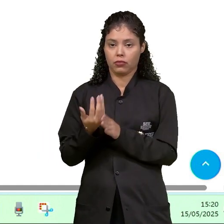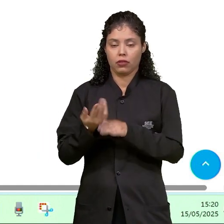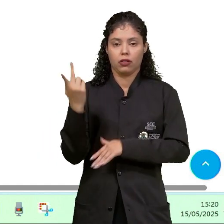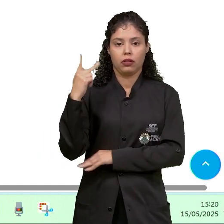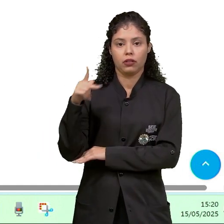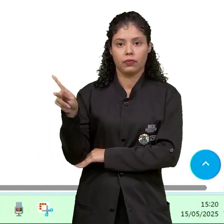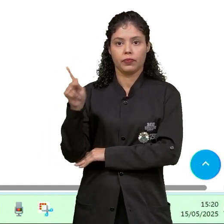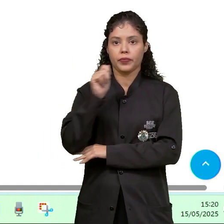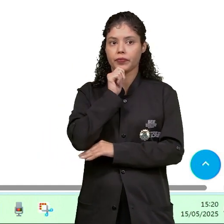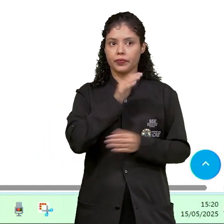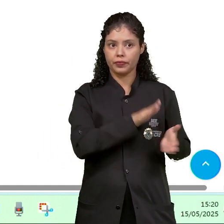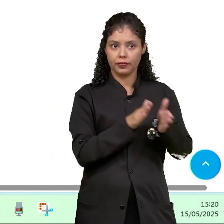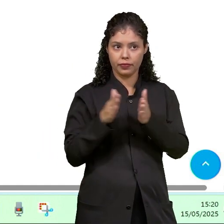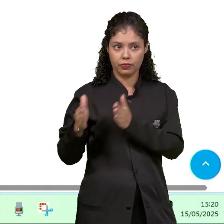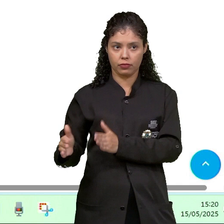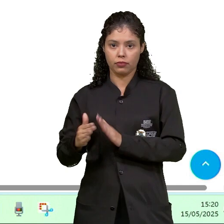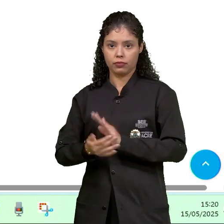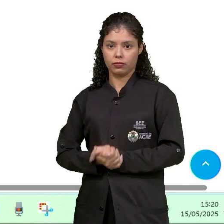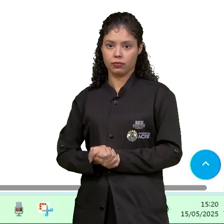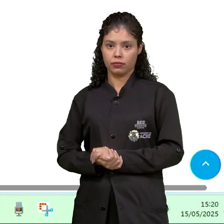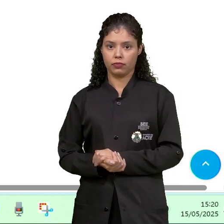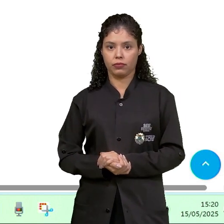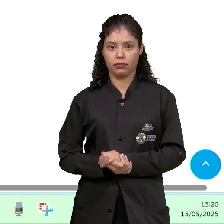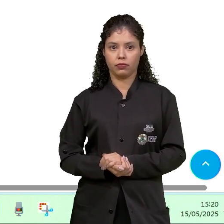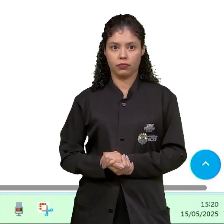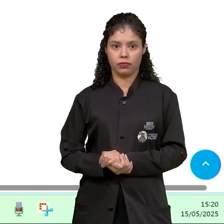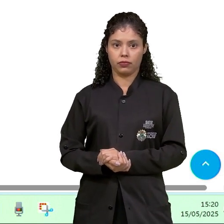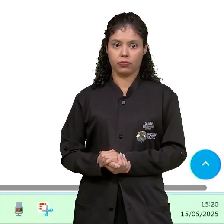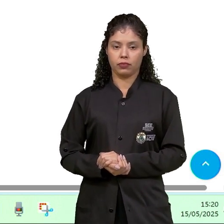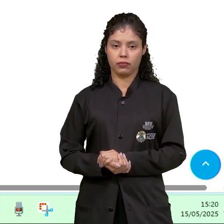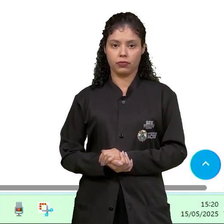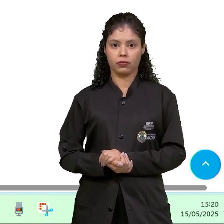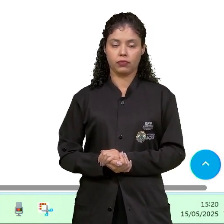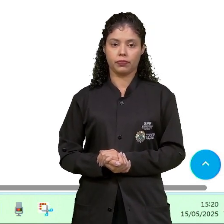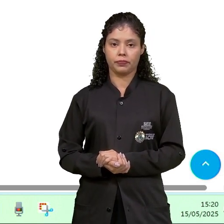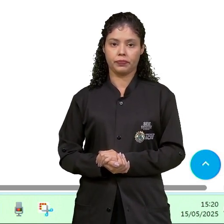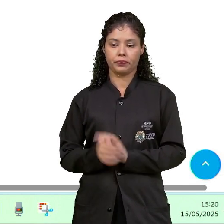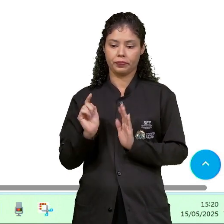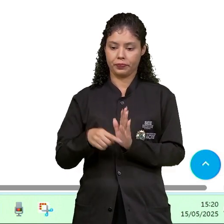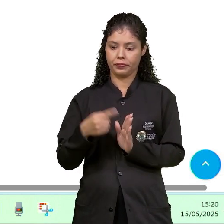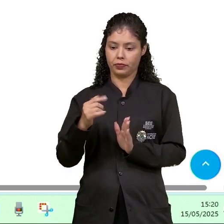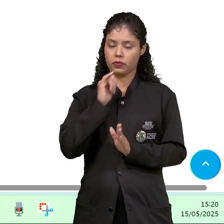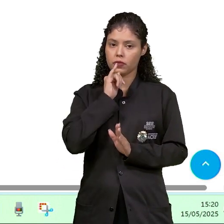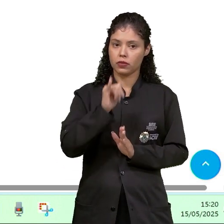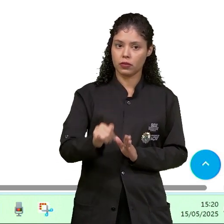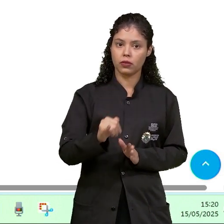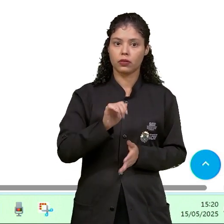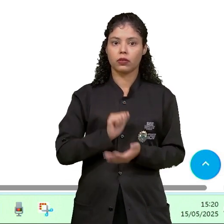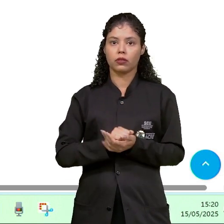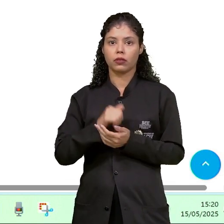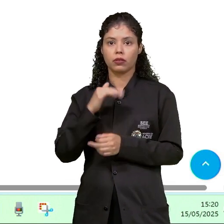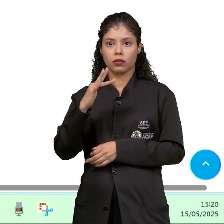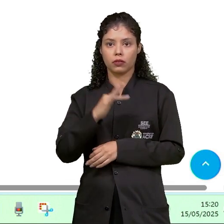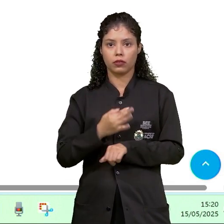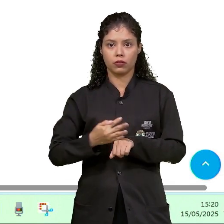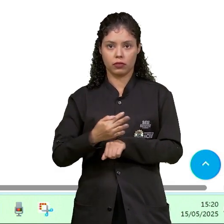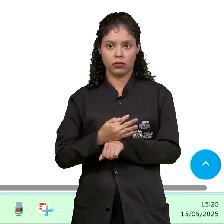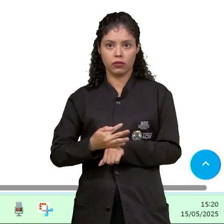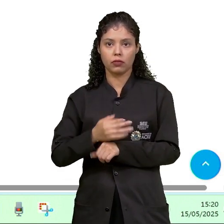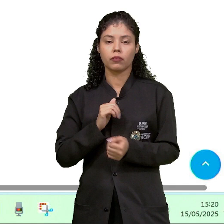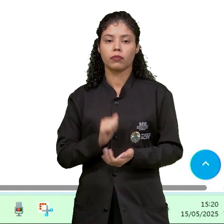período que eu coloquei ali em cima, eu gerei um documento de aviso de férias, 10